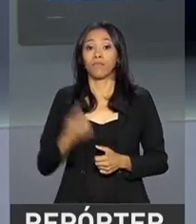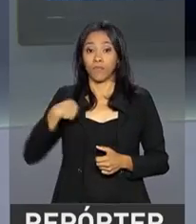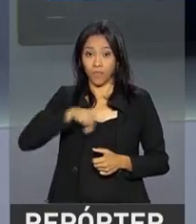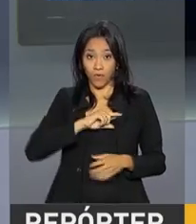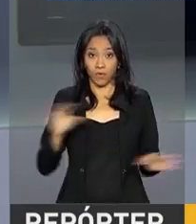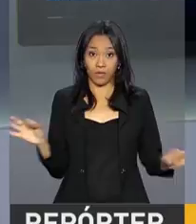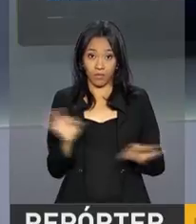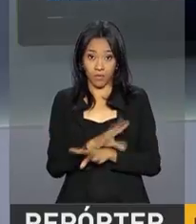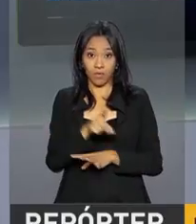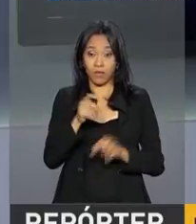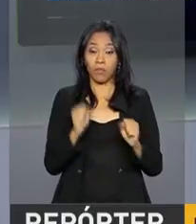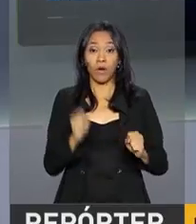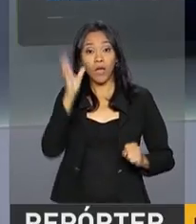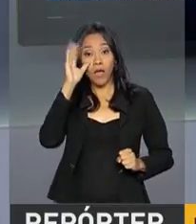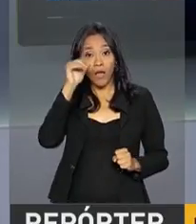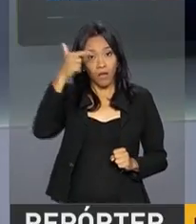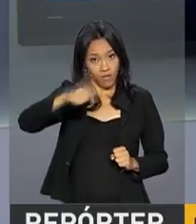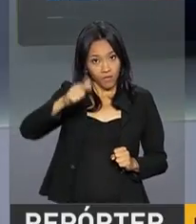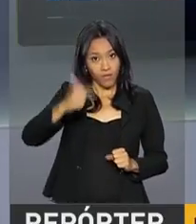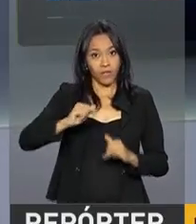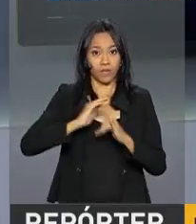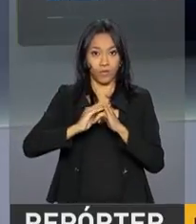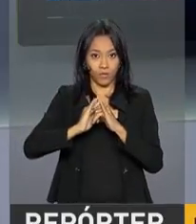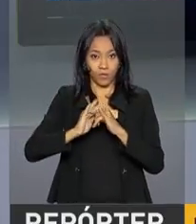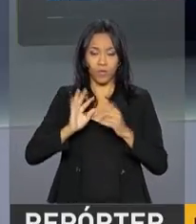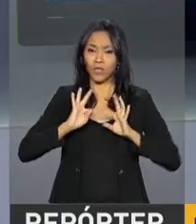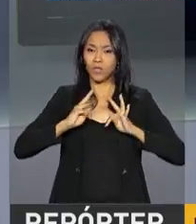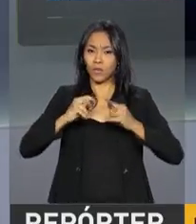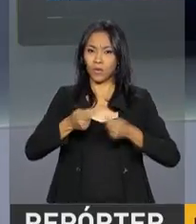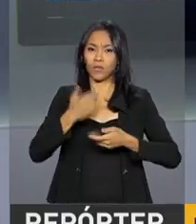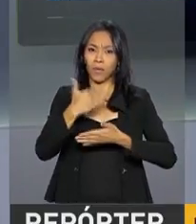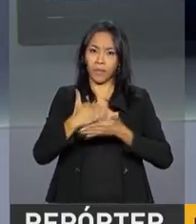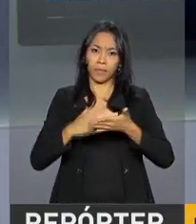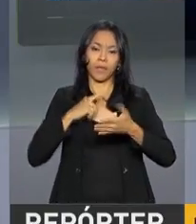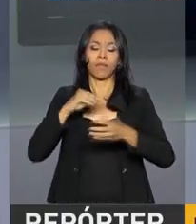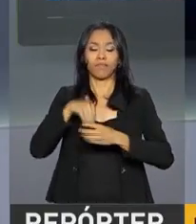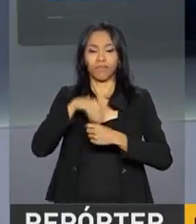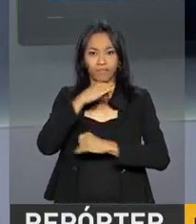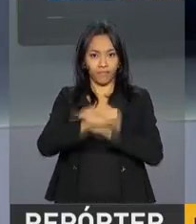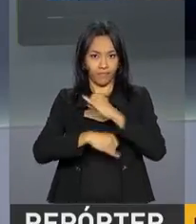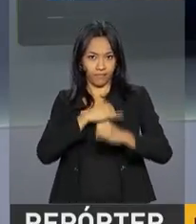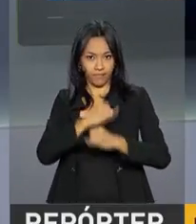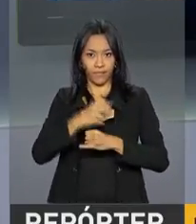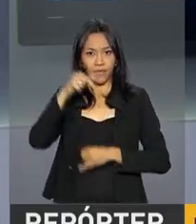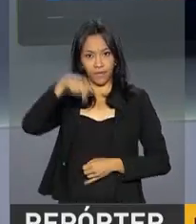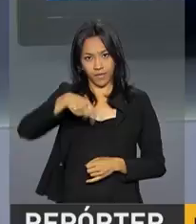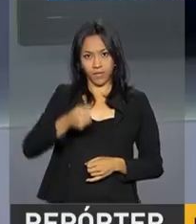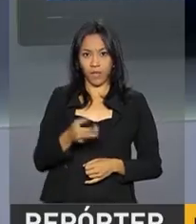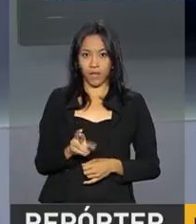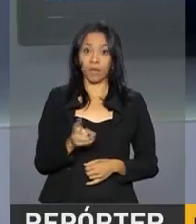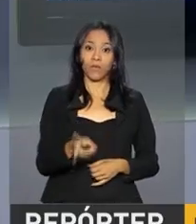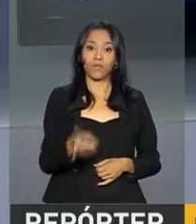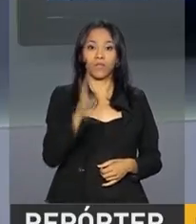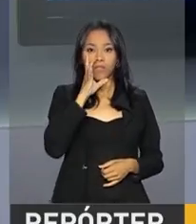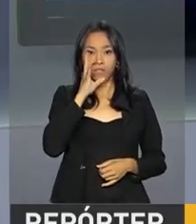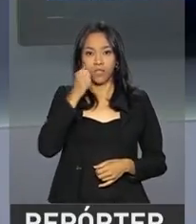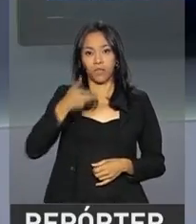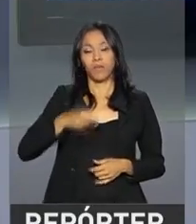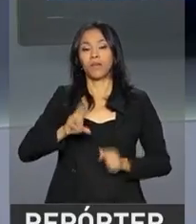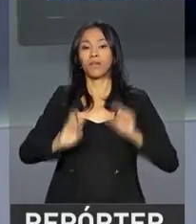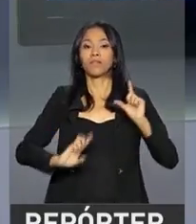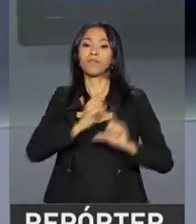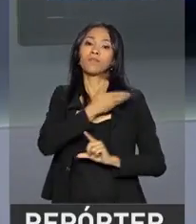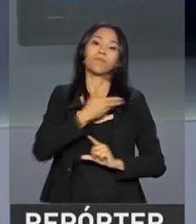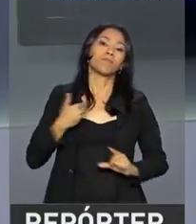ficamos por aqui você pode rever as reportagens no youtube e toda a programação também está na página da nbr na internet continue na